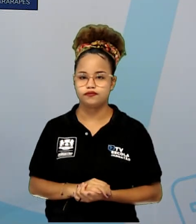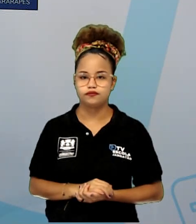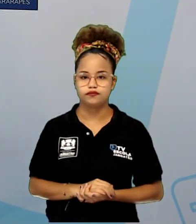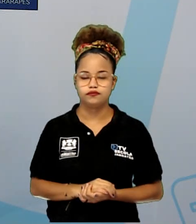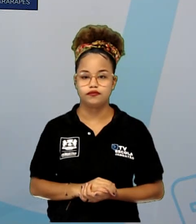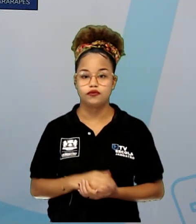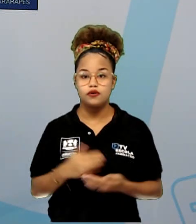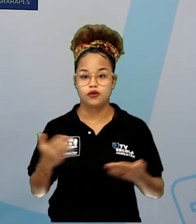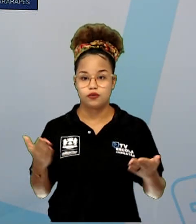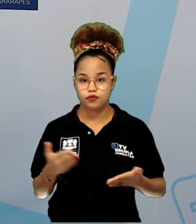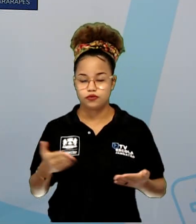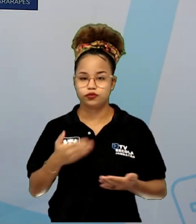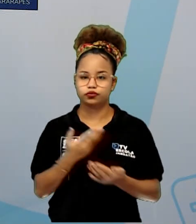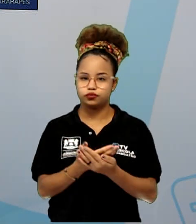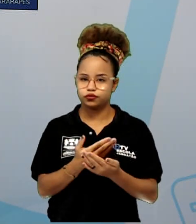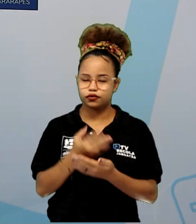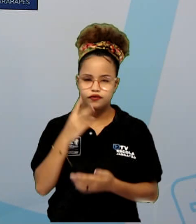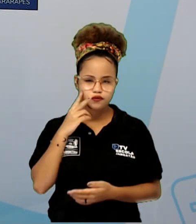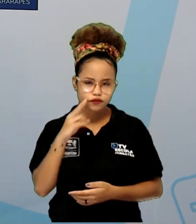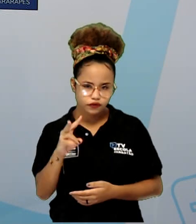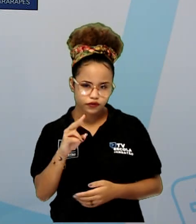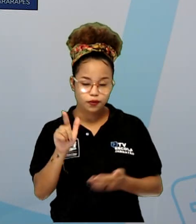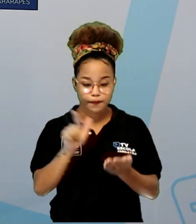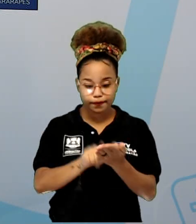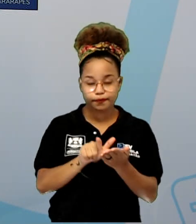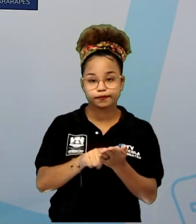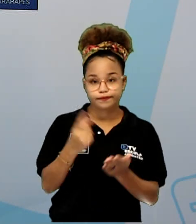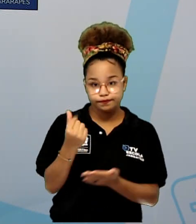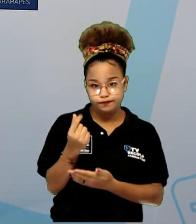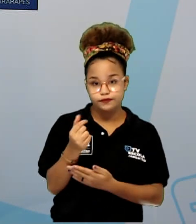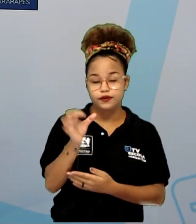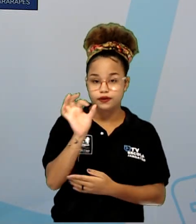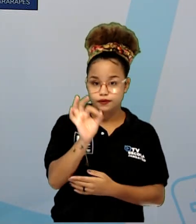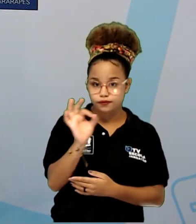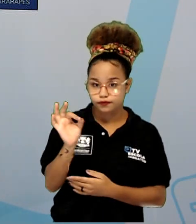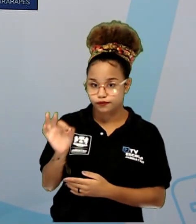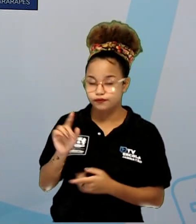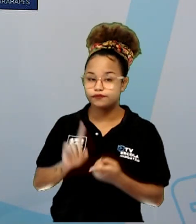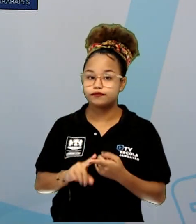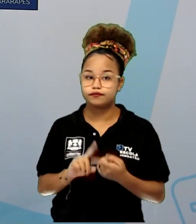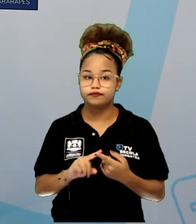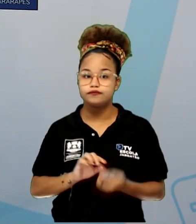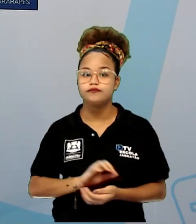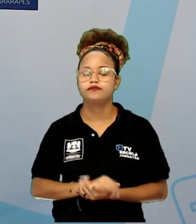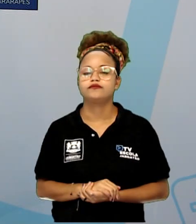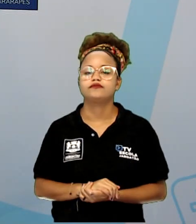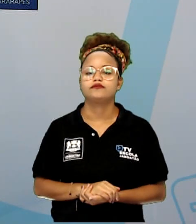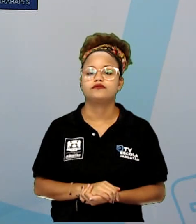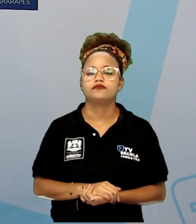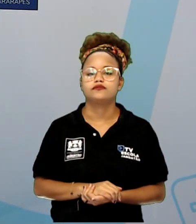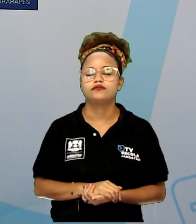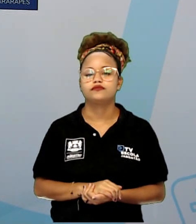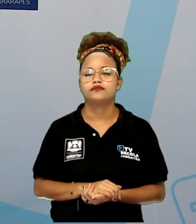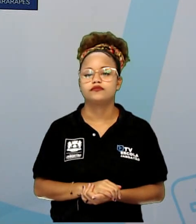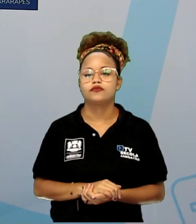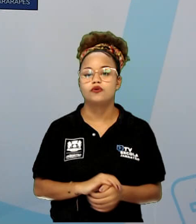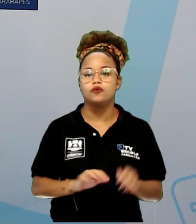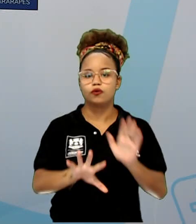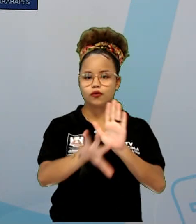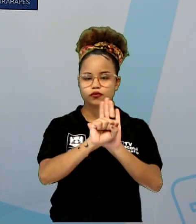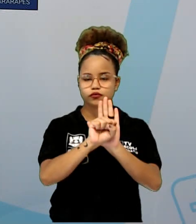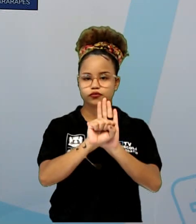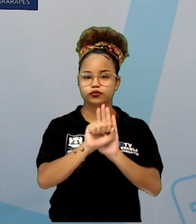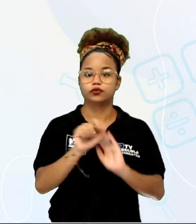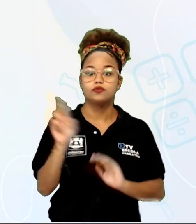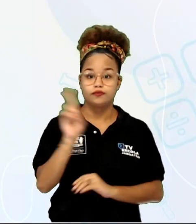Nós vamos estudar aqui, vamos ver as cédulas e as moedas. Tá joia? O símbolo do